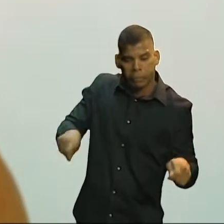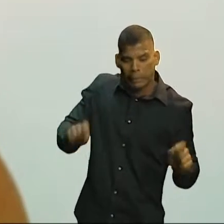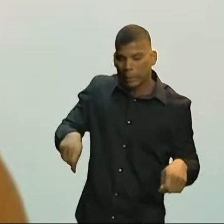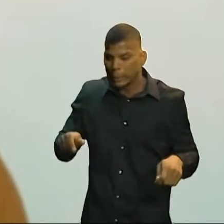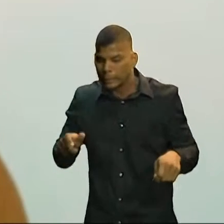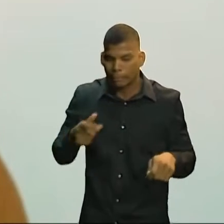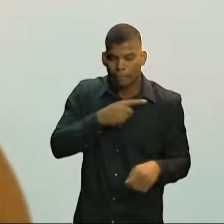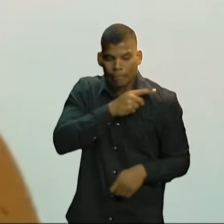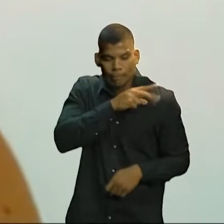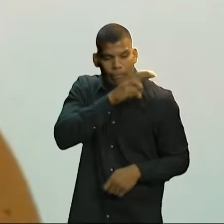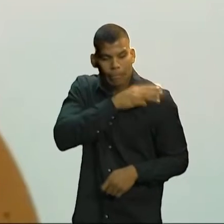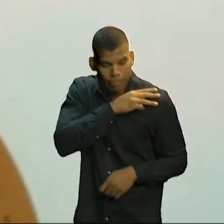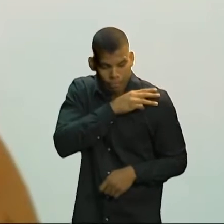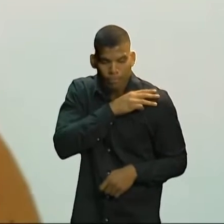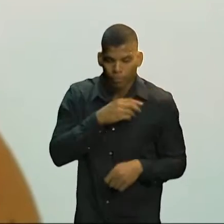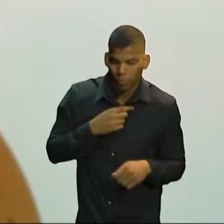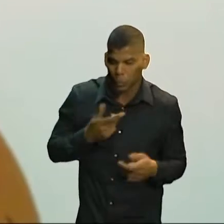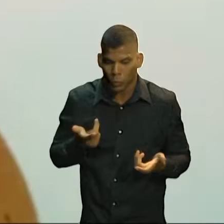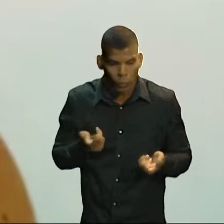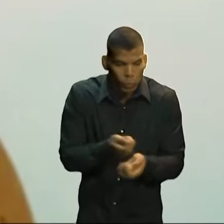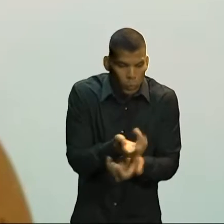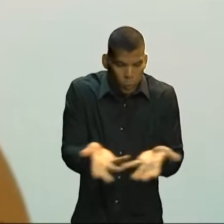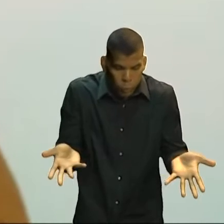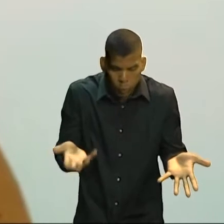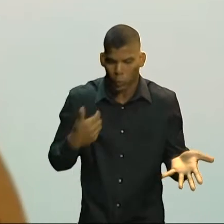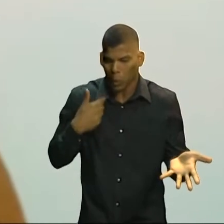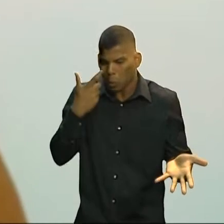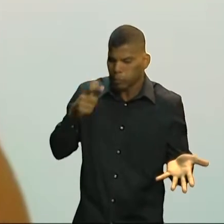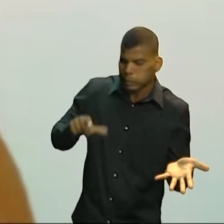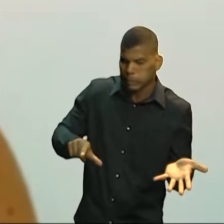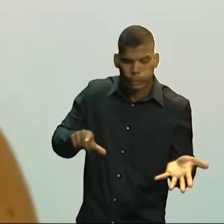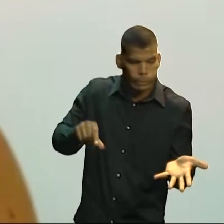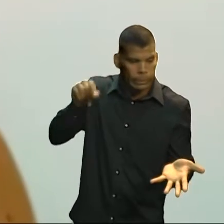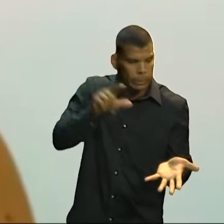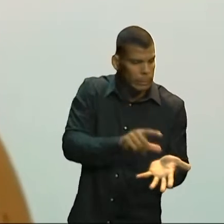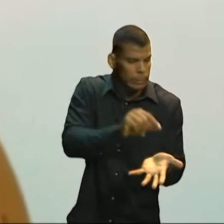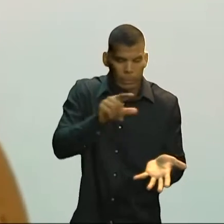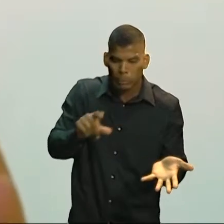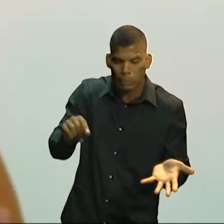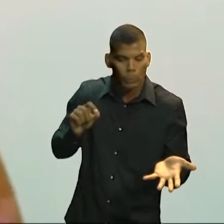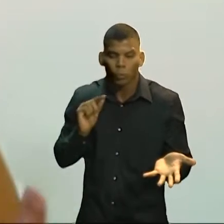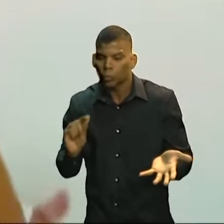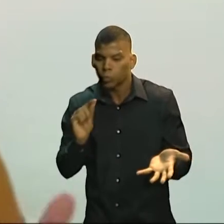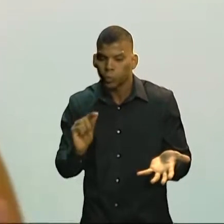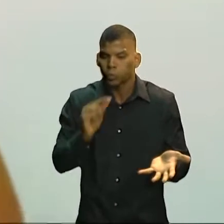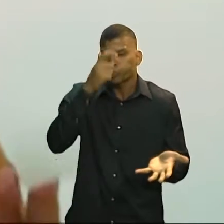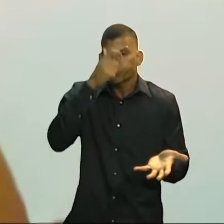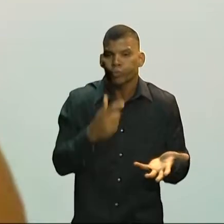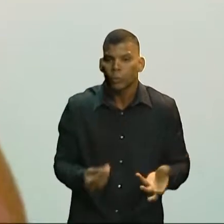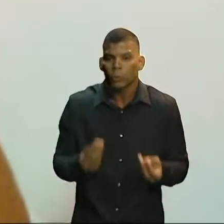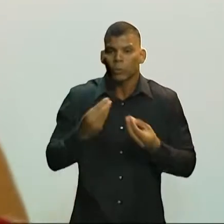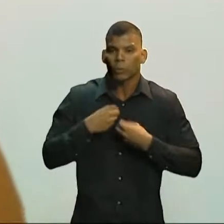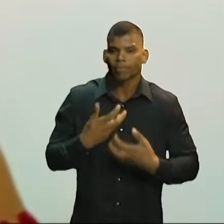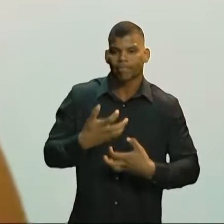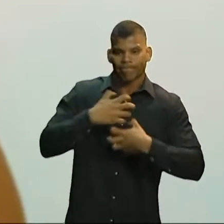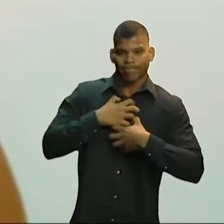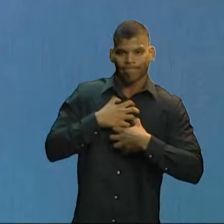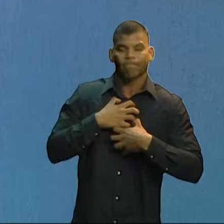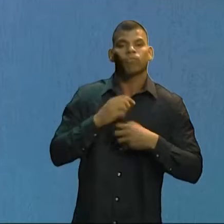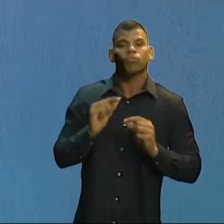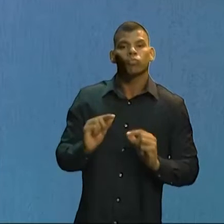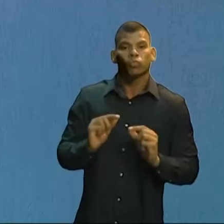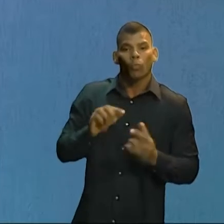novo ensino médio e que isso te torne hoje e sempre uma pessoa boa para o